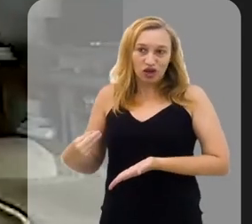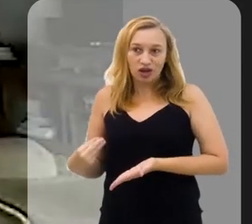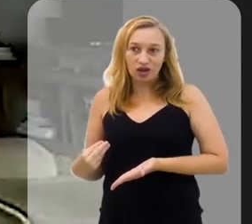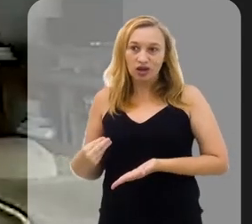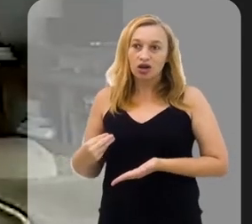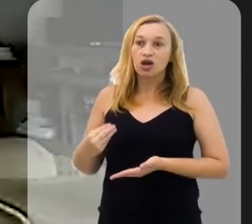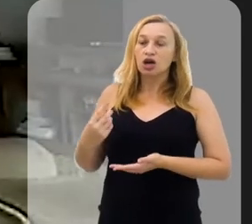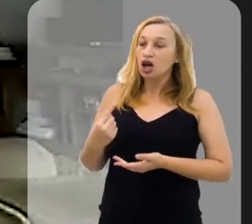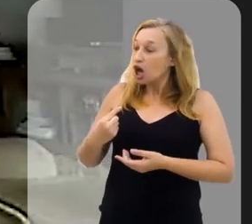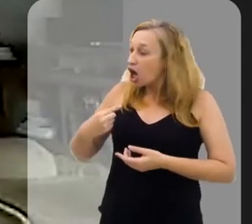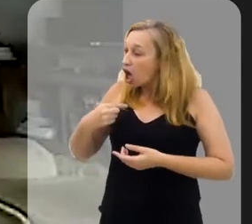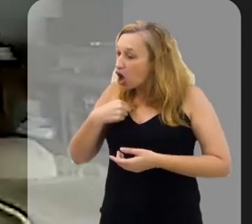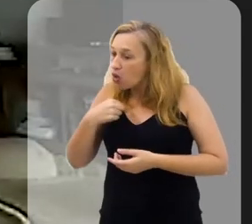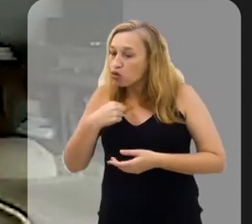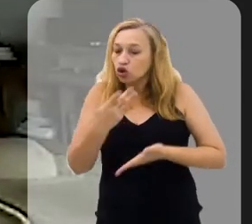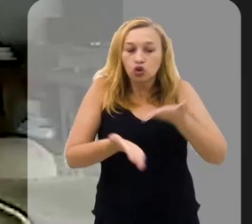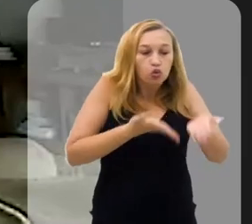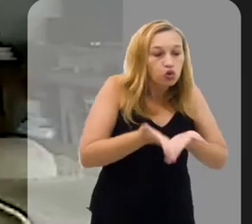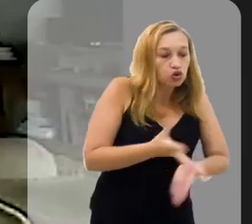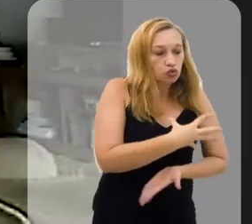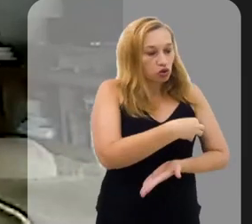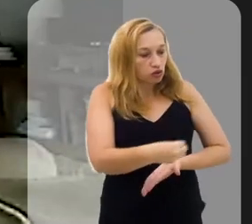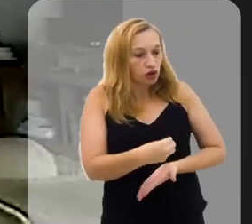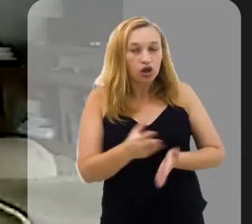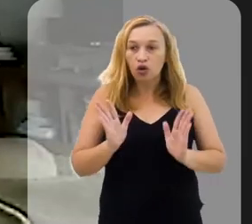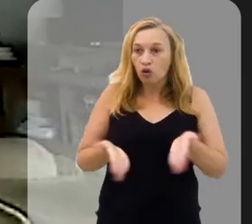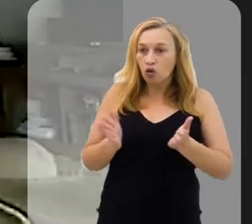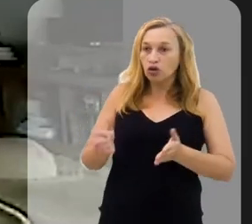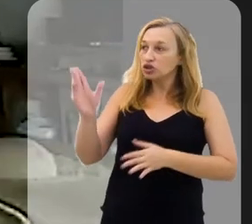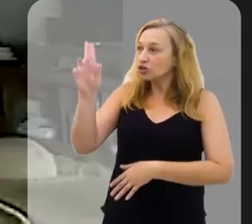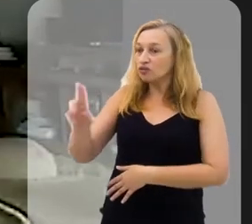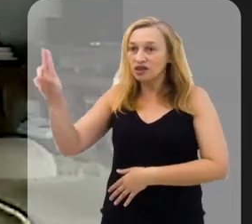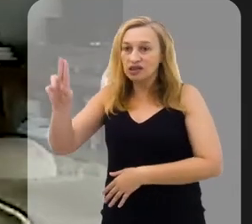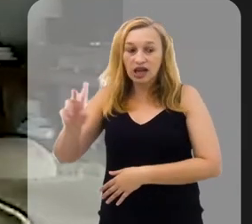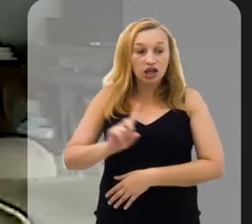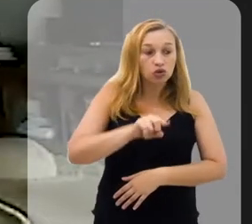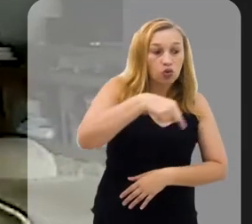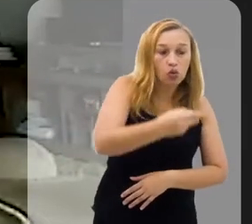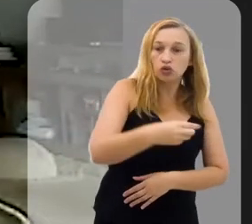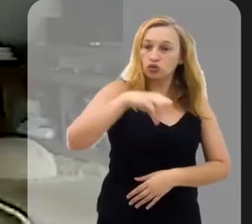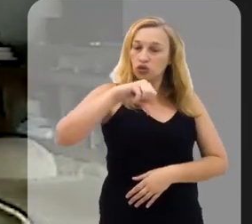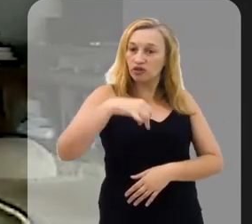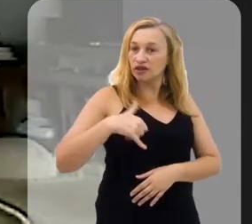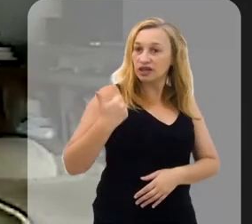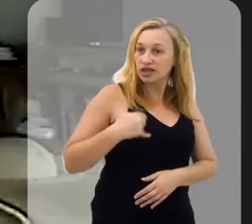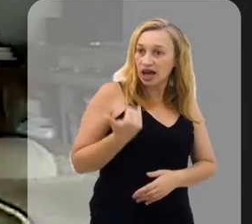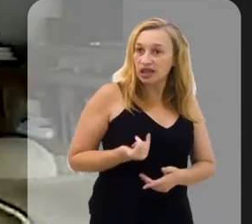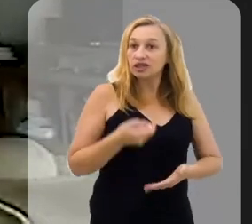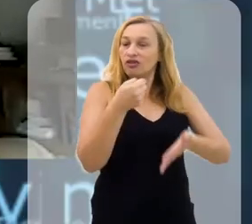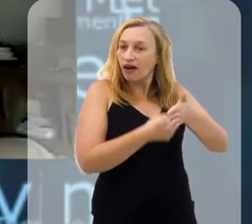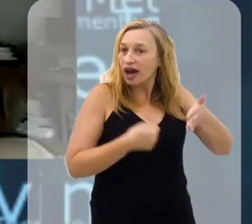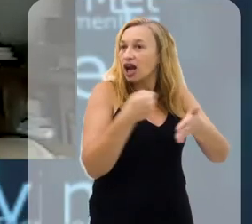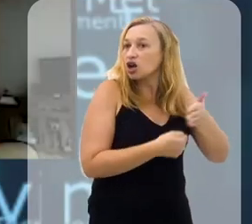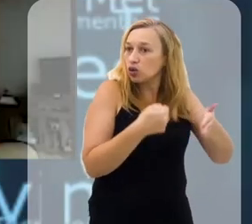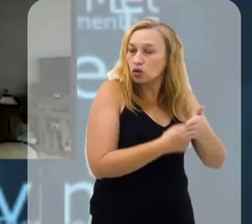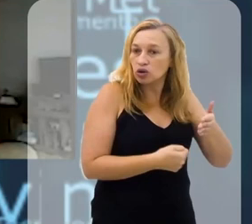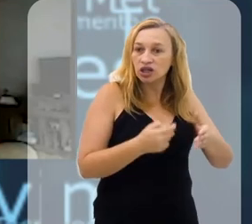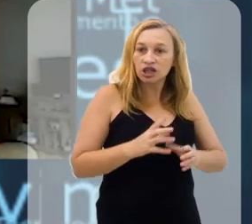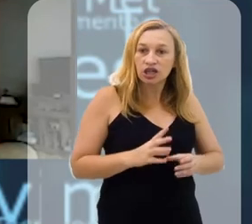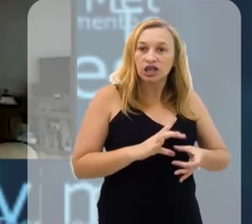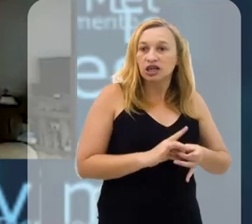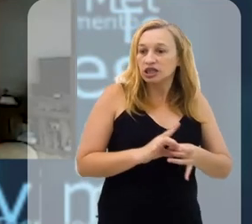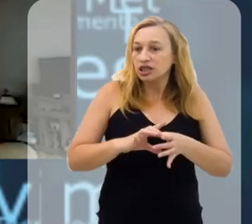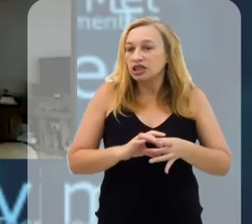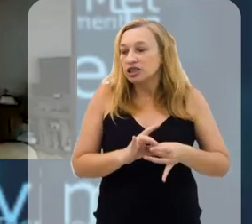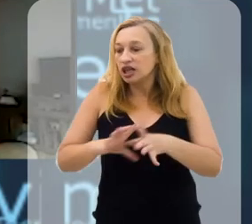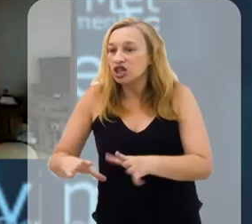doméstica. Eu que venho para casa, eu que cuido dos meus filhos. Hoje um já está na universidade, mas o outro está com 9 anos. Então é aquela luta,